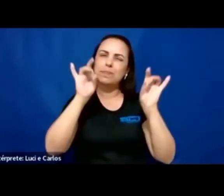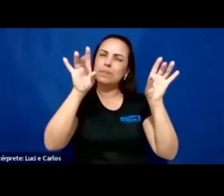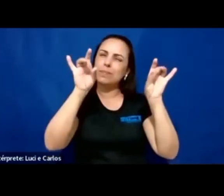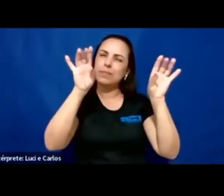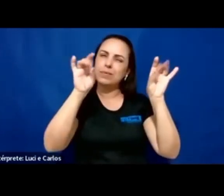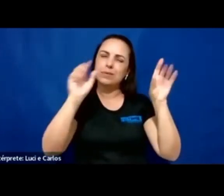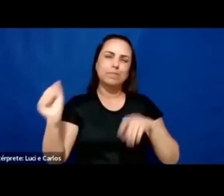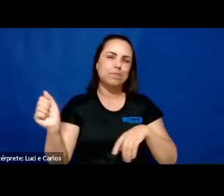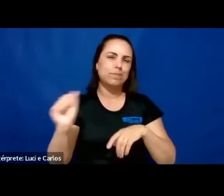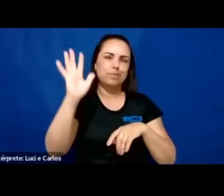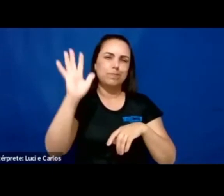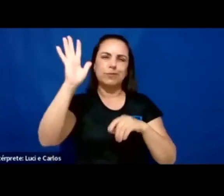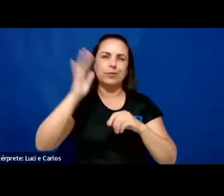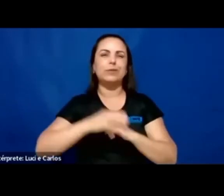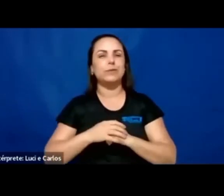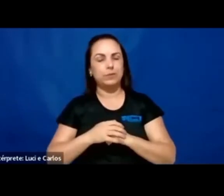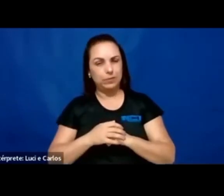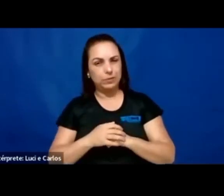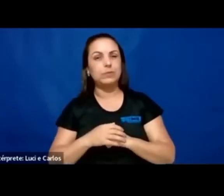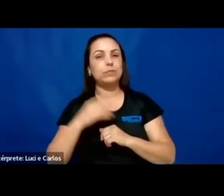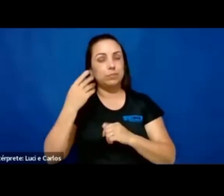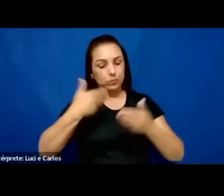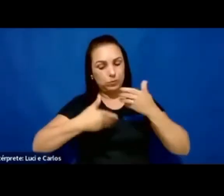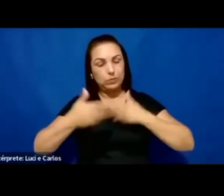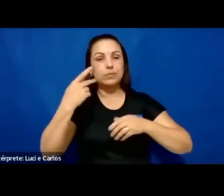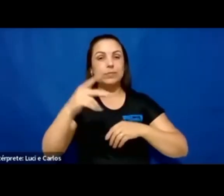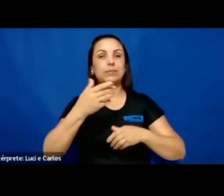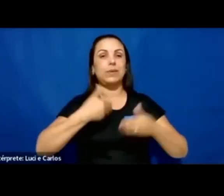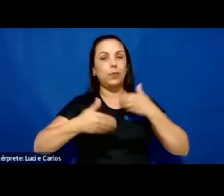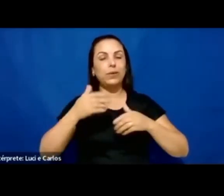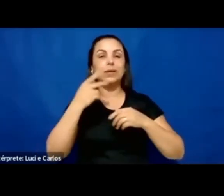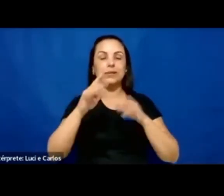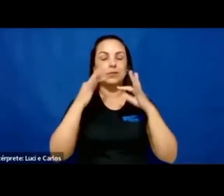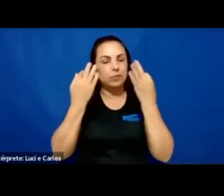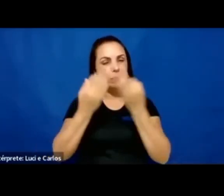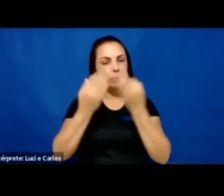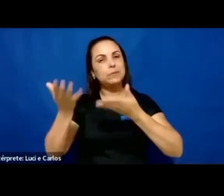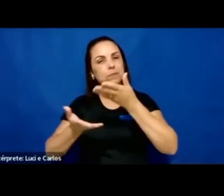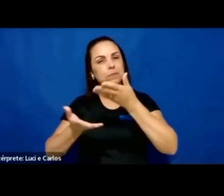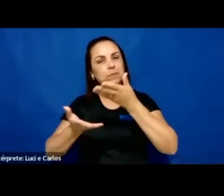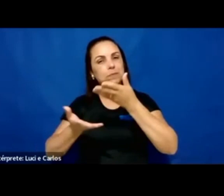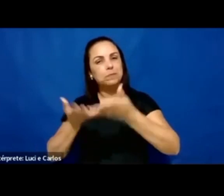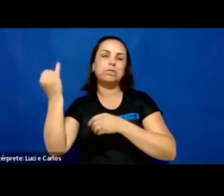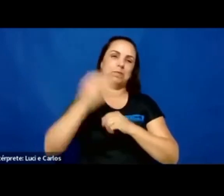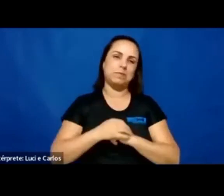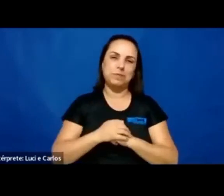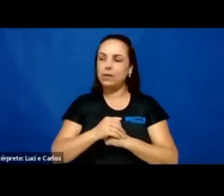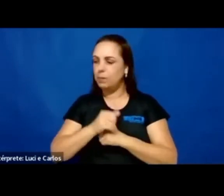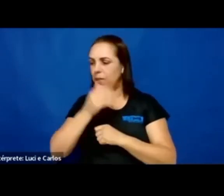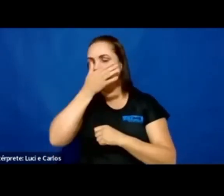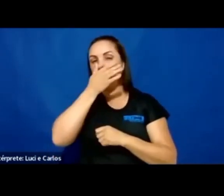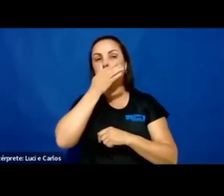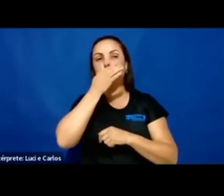algo que é imprescindível para a sua saúde e para a saúde da sua família. Perfeito, Carlos. Excelente explicação.